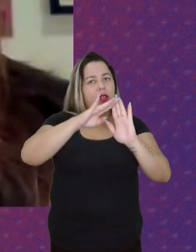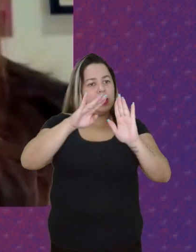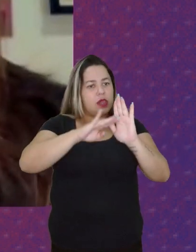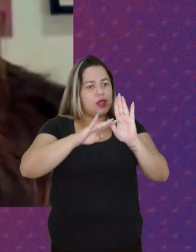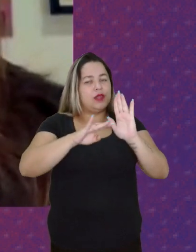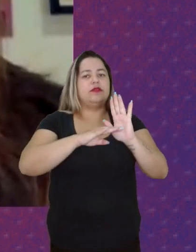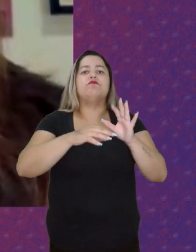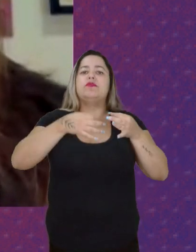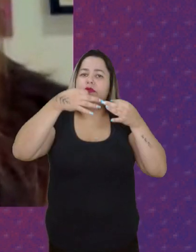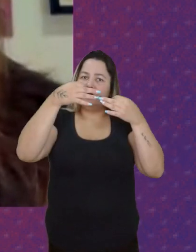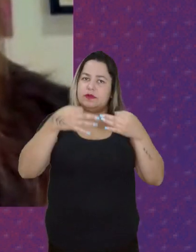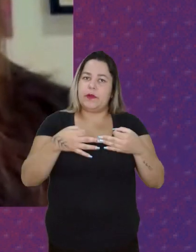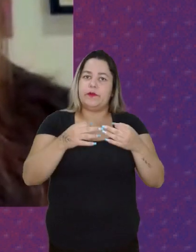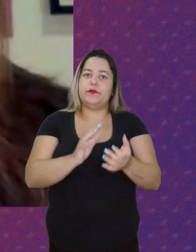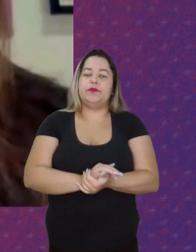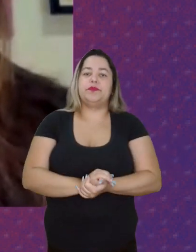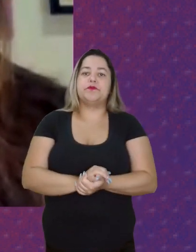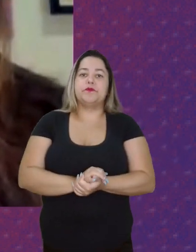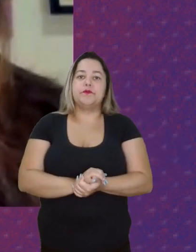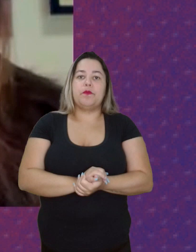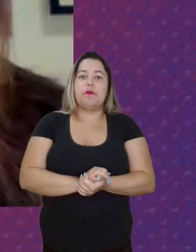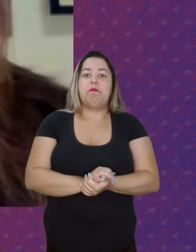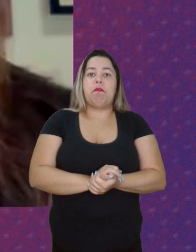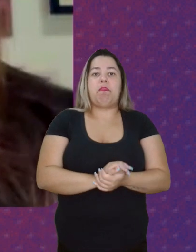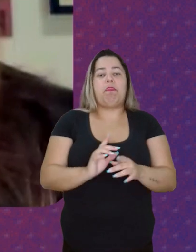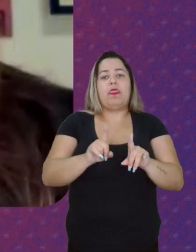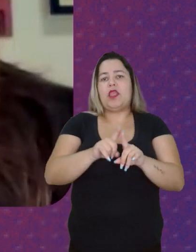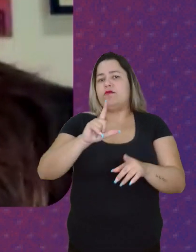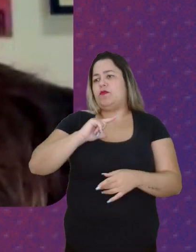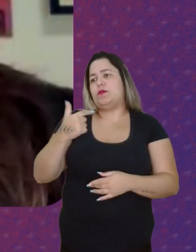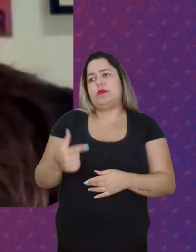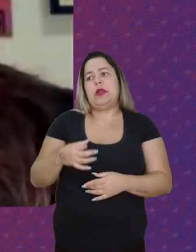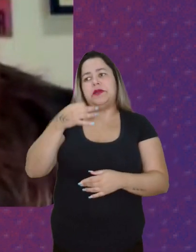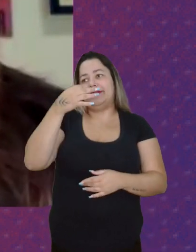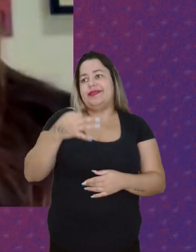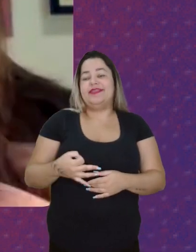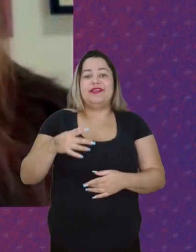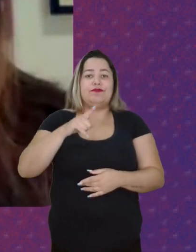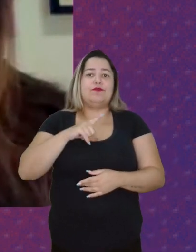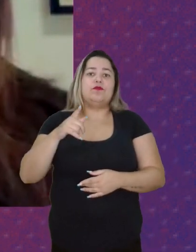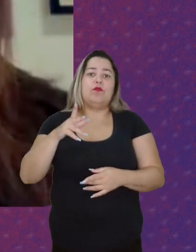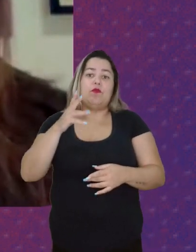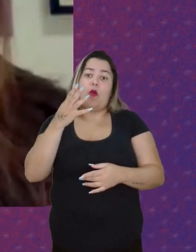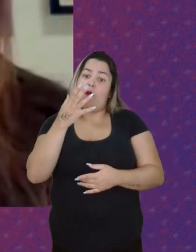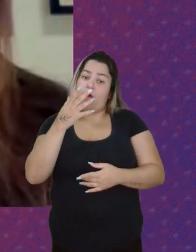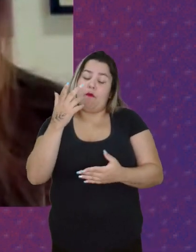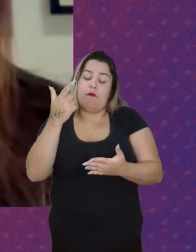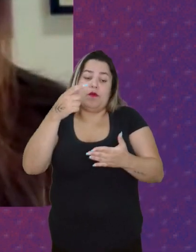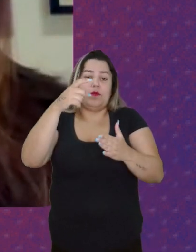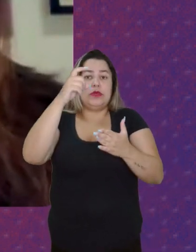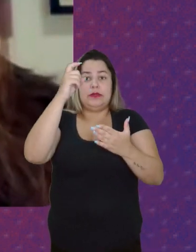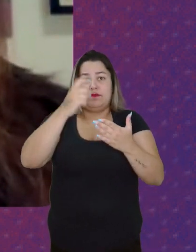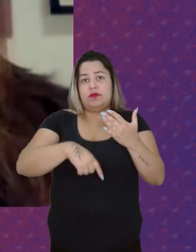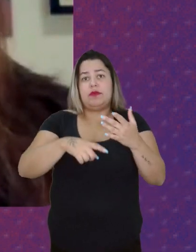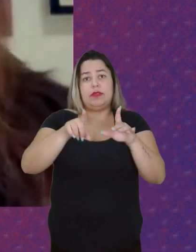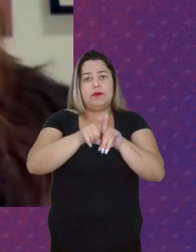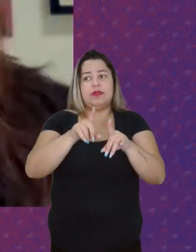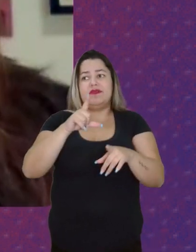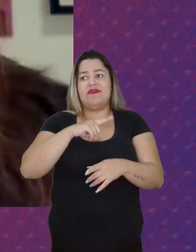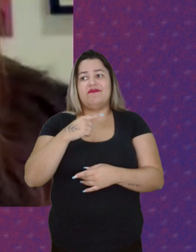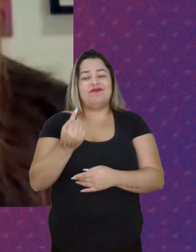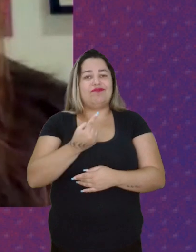legal, muitas candidatas tinham contas reprovadas, contas de campanha reprovadas, porque tentavam fazer sozinhas, e